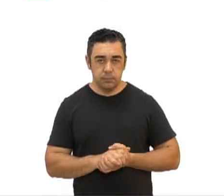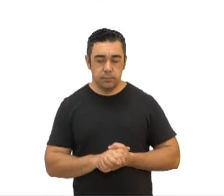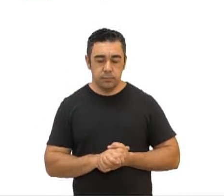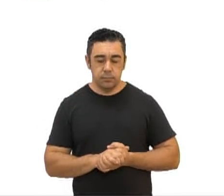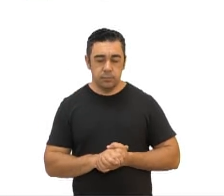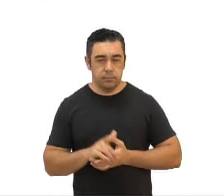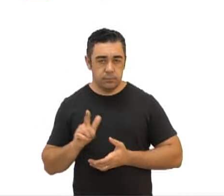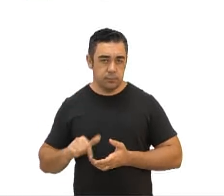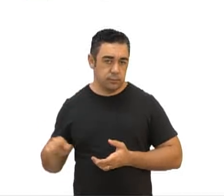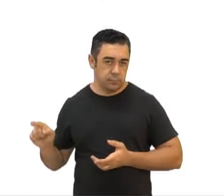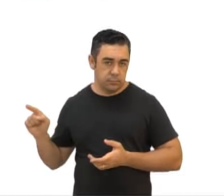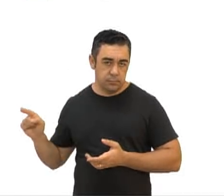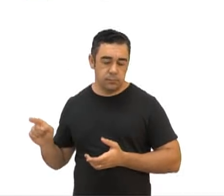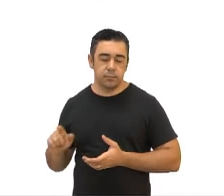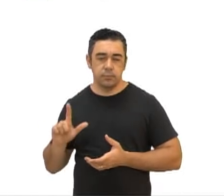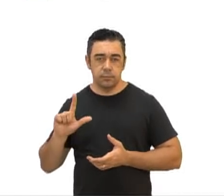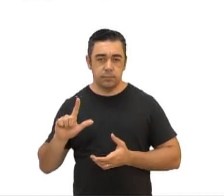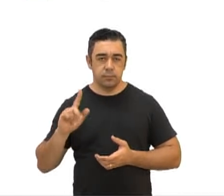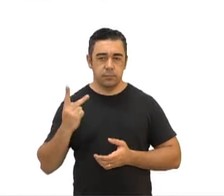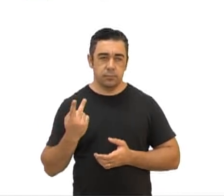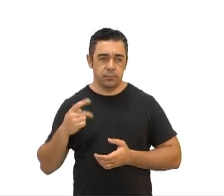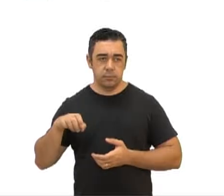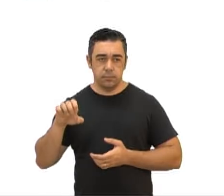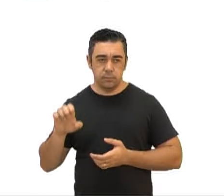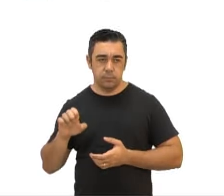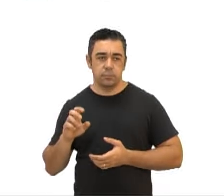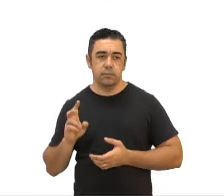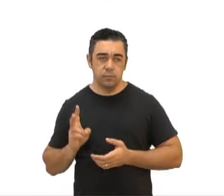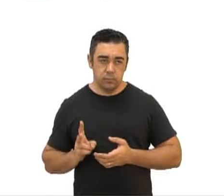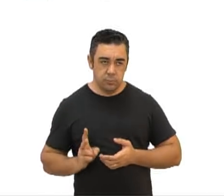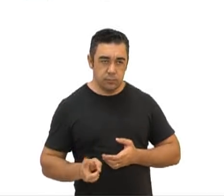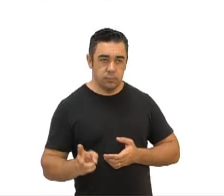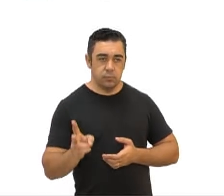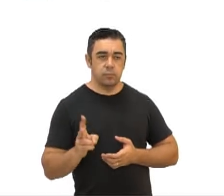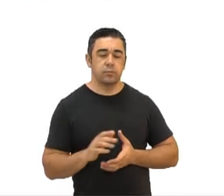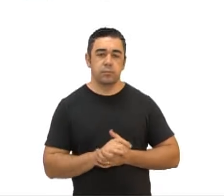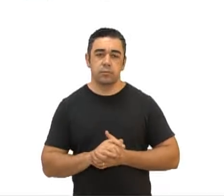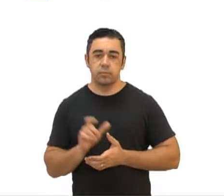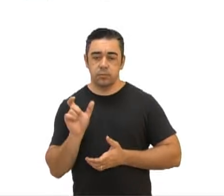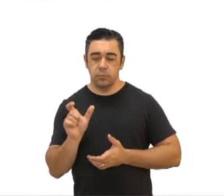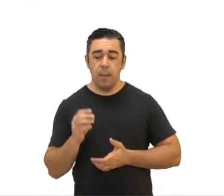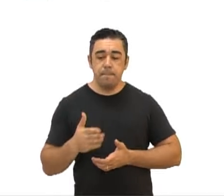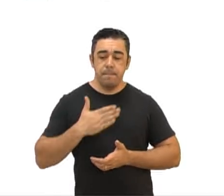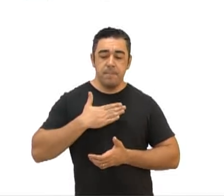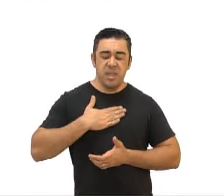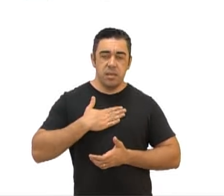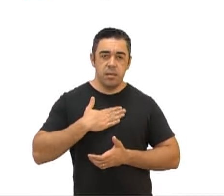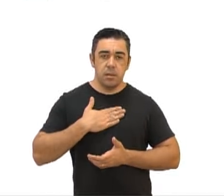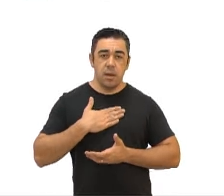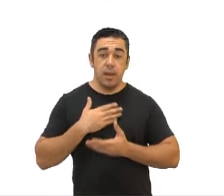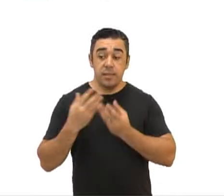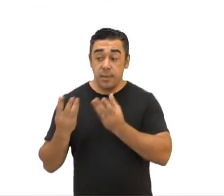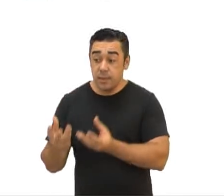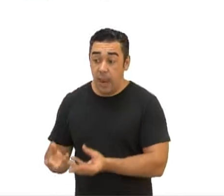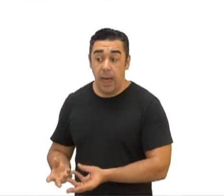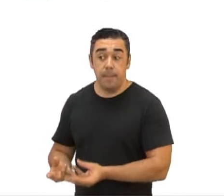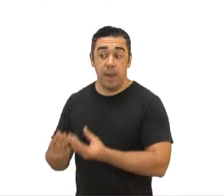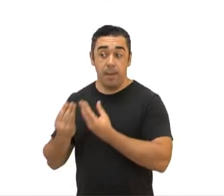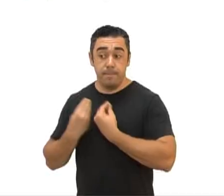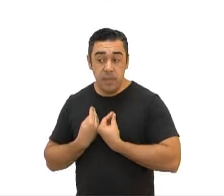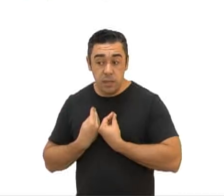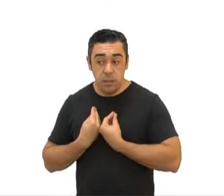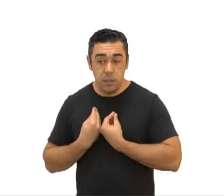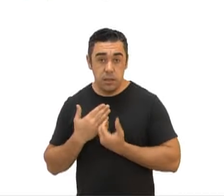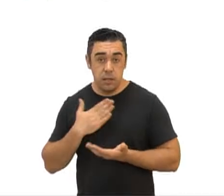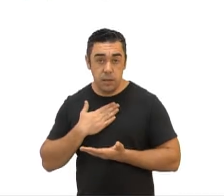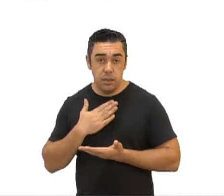o pronome oblíquo átono lhe, ok? E na sequência, quem sublinhou mim, né? Traga as joias para mim,